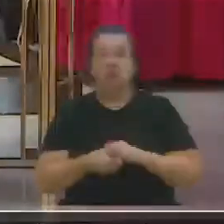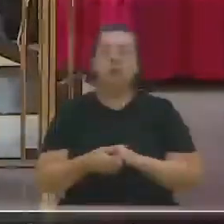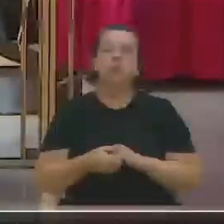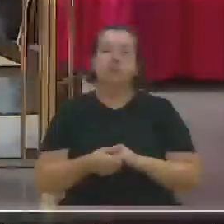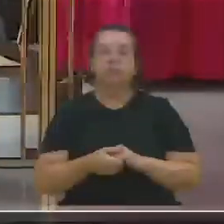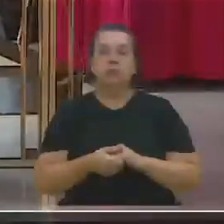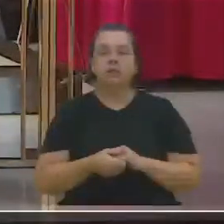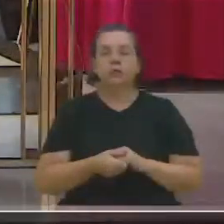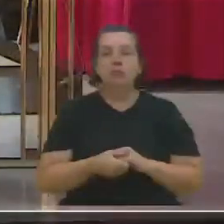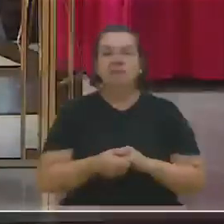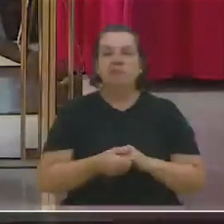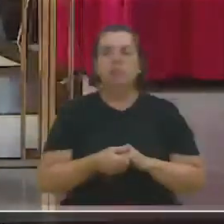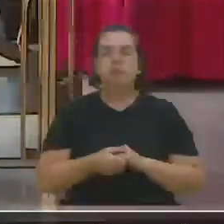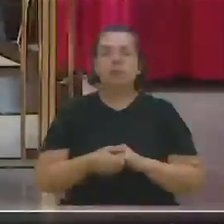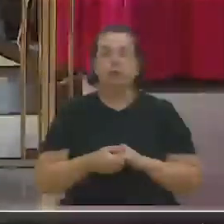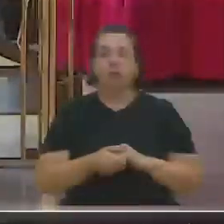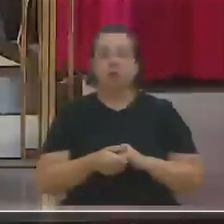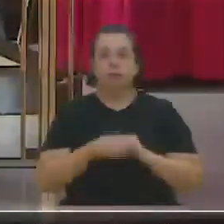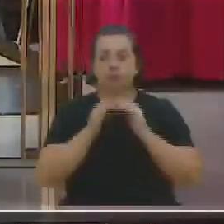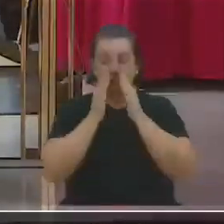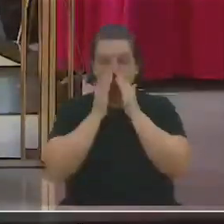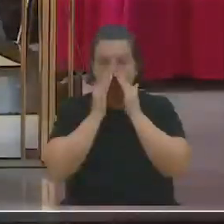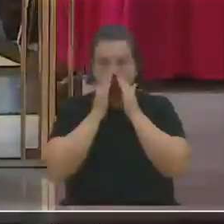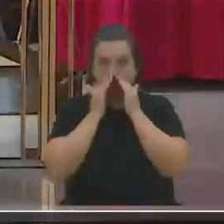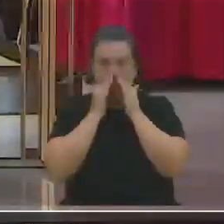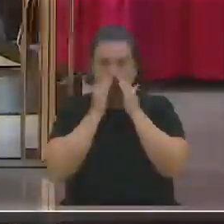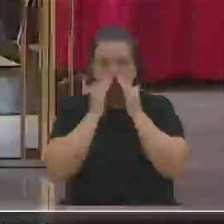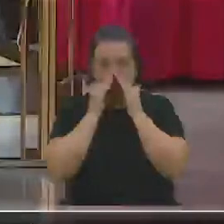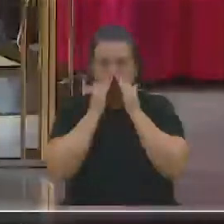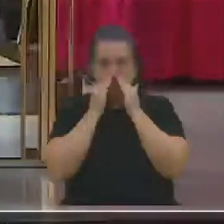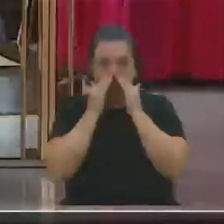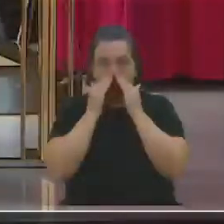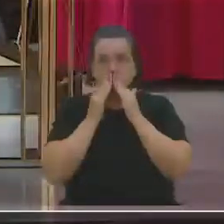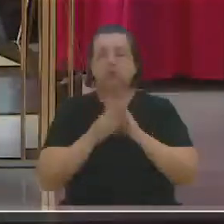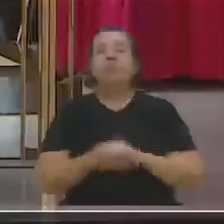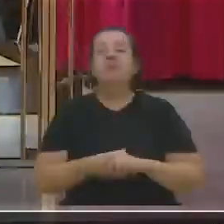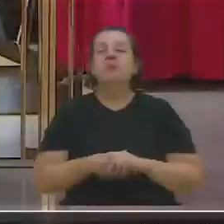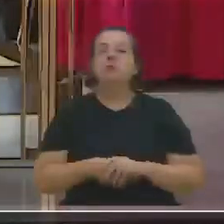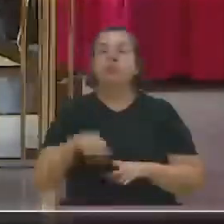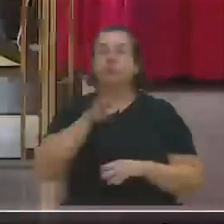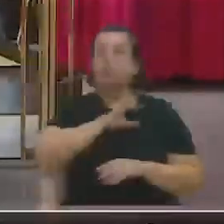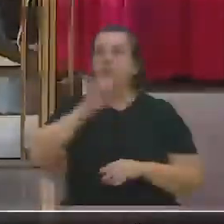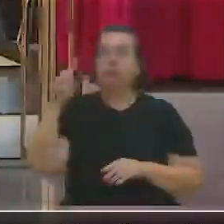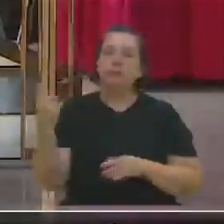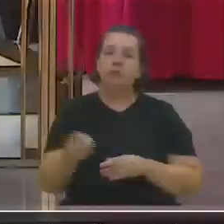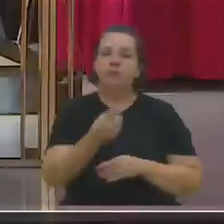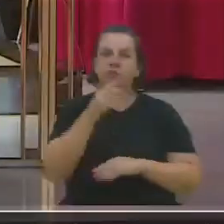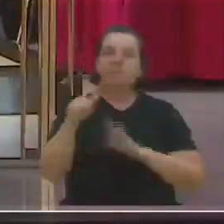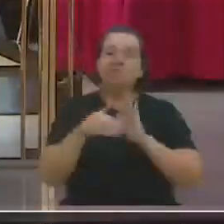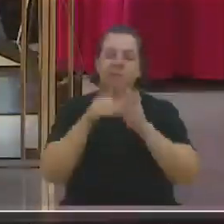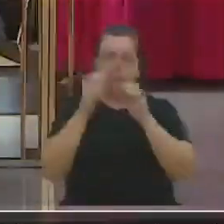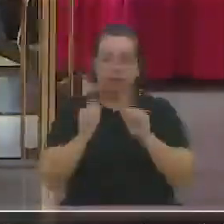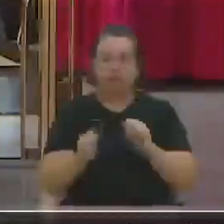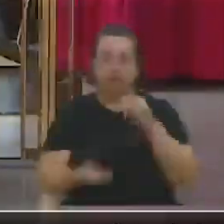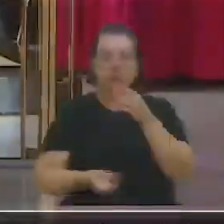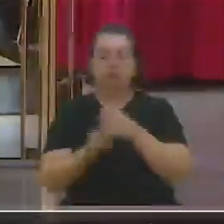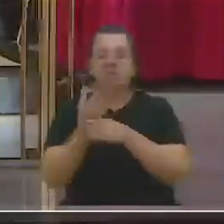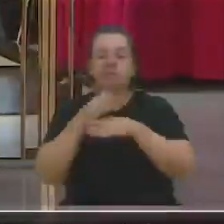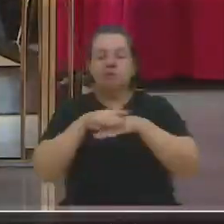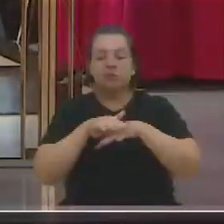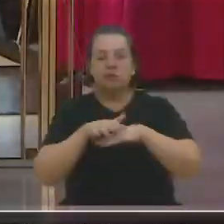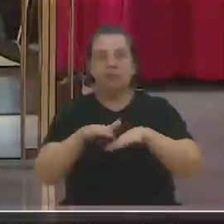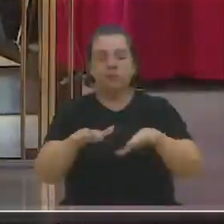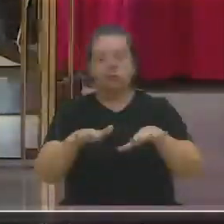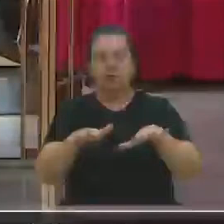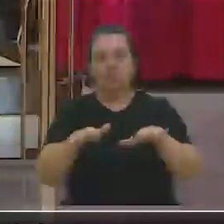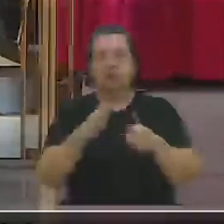Reginaldo Manzotti, a presente, que nós então faremos a bênção. Deus eterno e